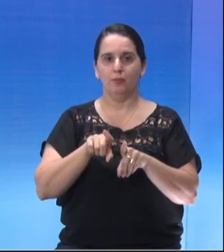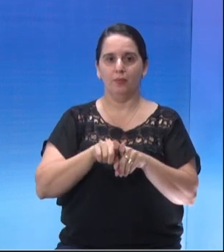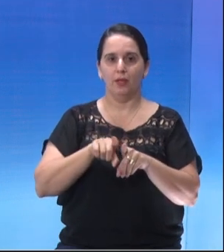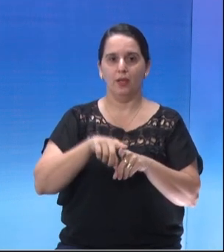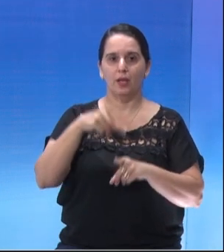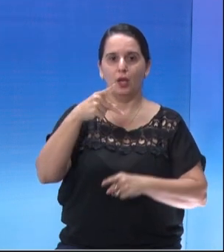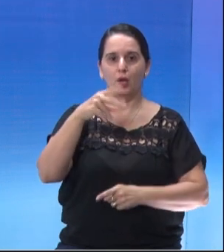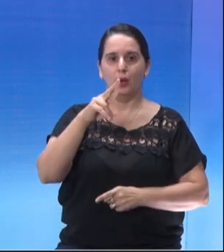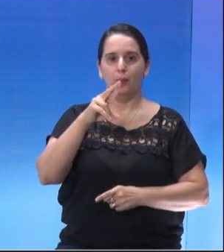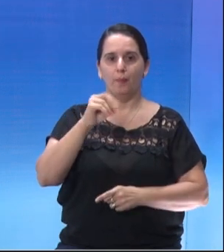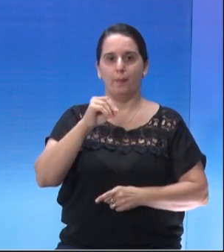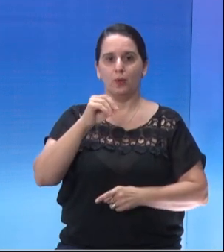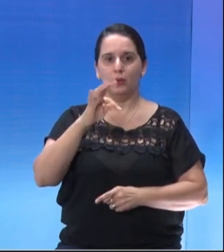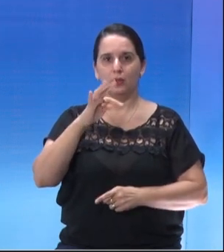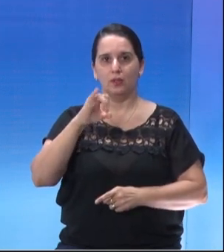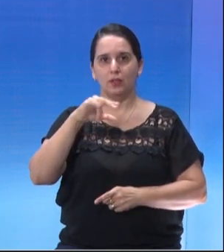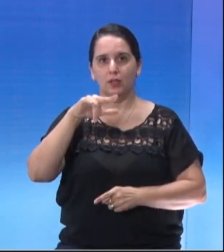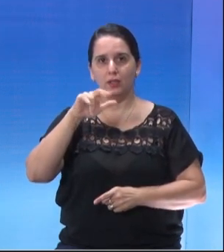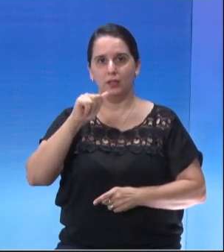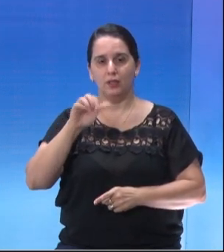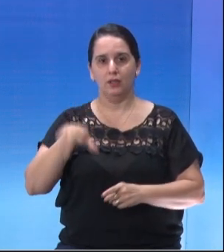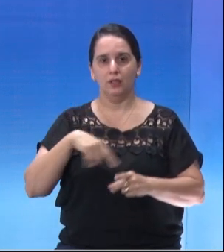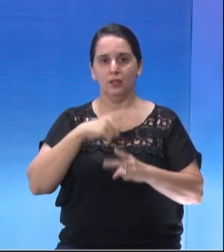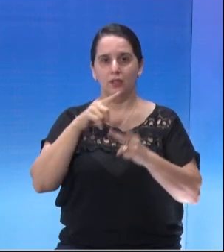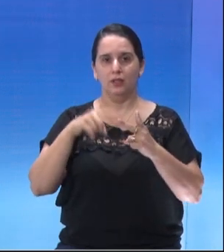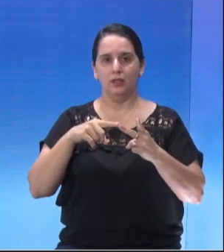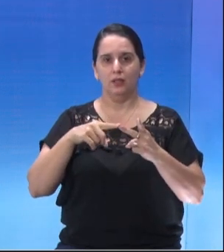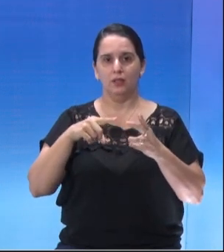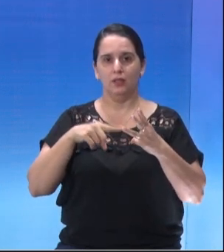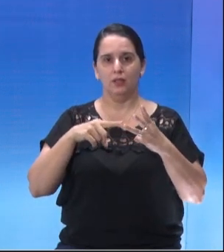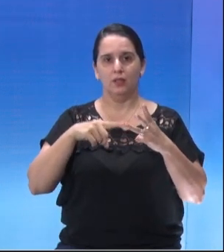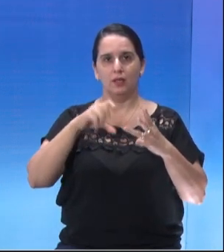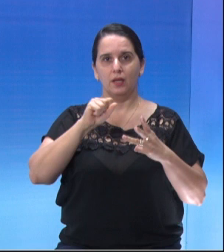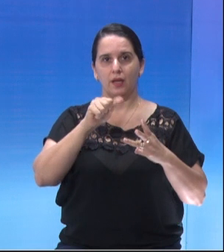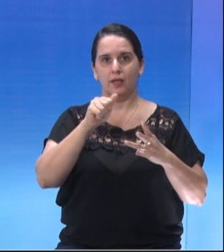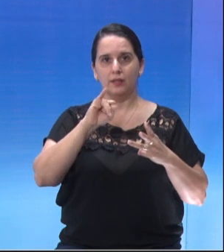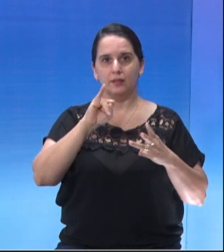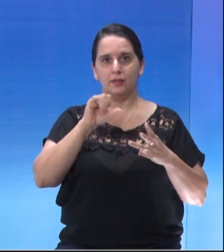sais minerais. E ele então indaga o